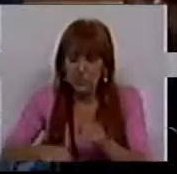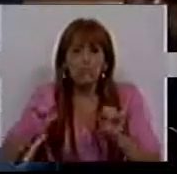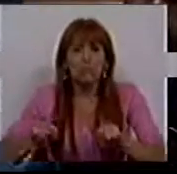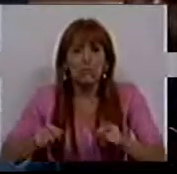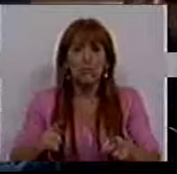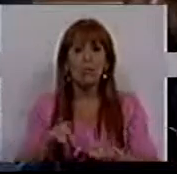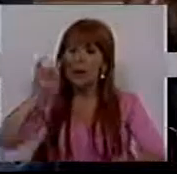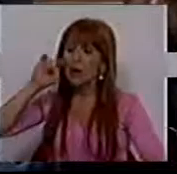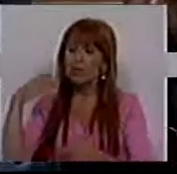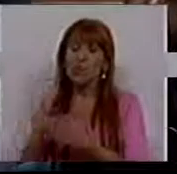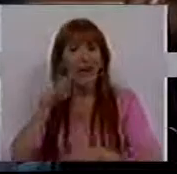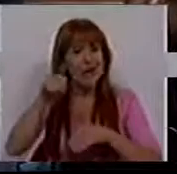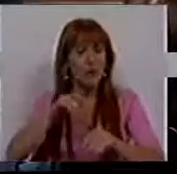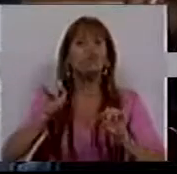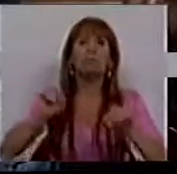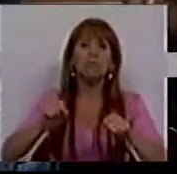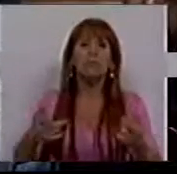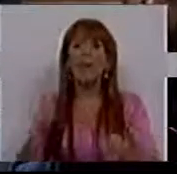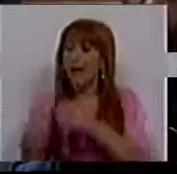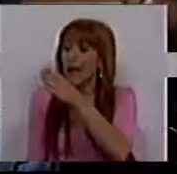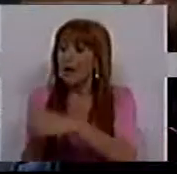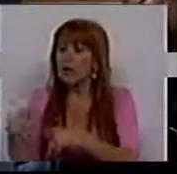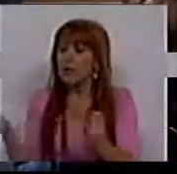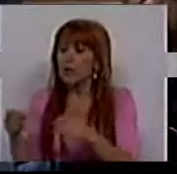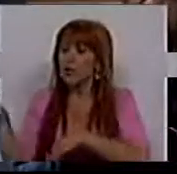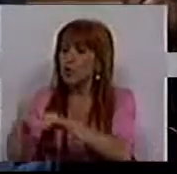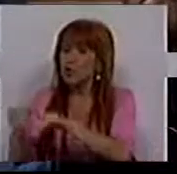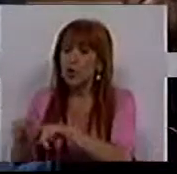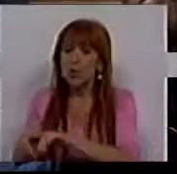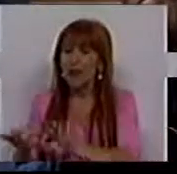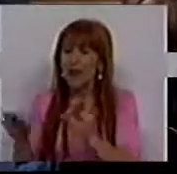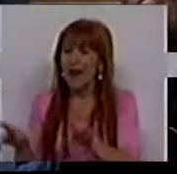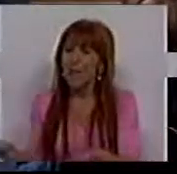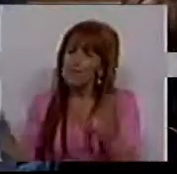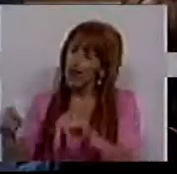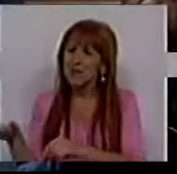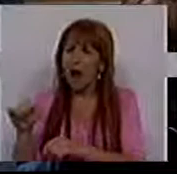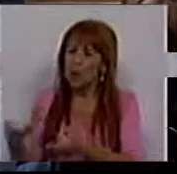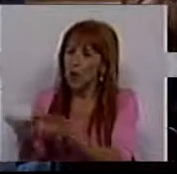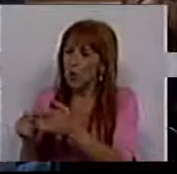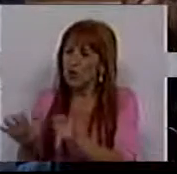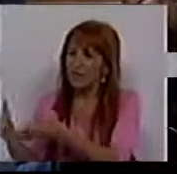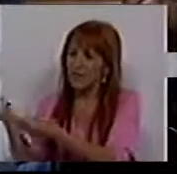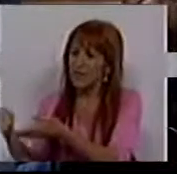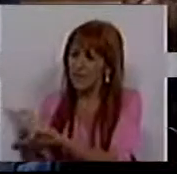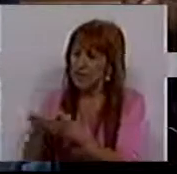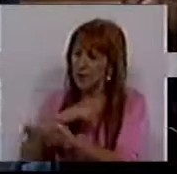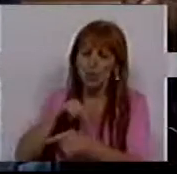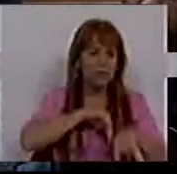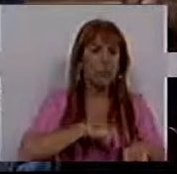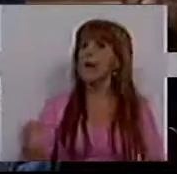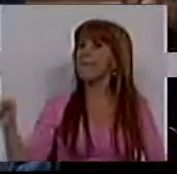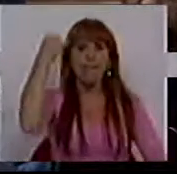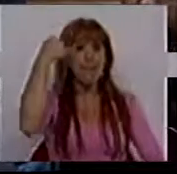sim, proteger quem joga, sim, criar e promover o jogo como se fosse mais uma área de negócio para trazer mais lucros,